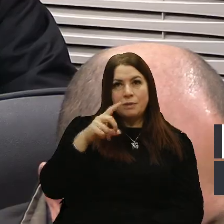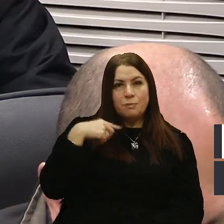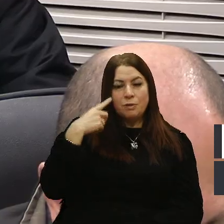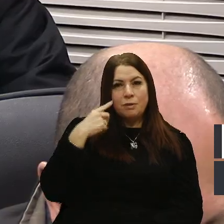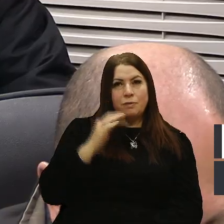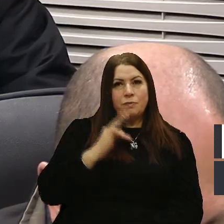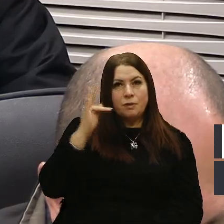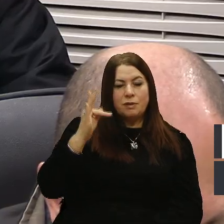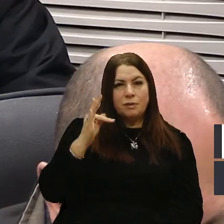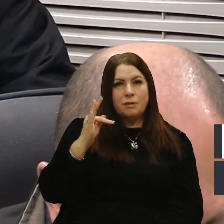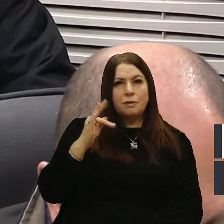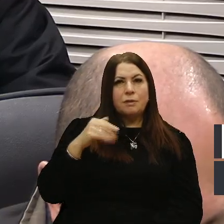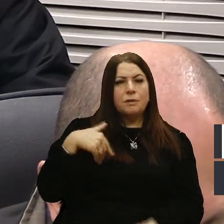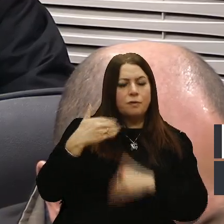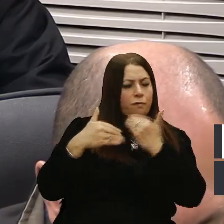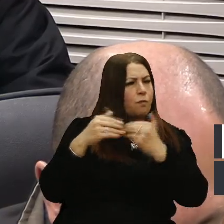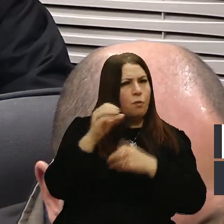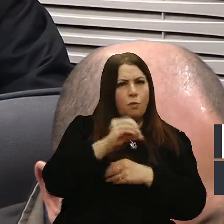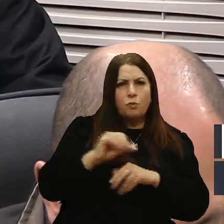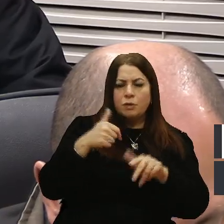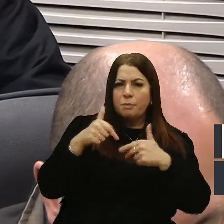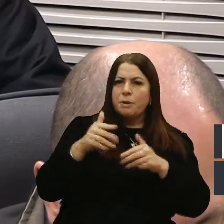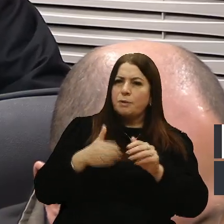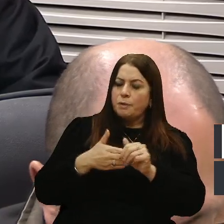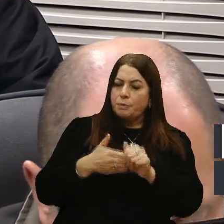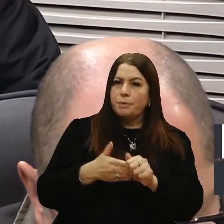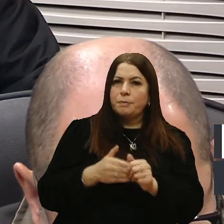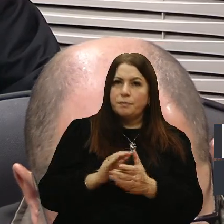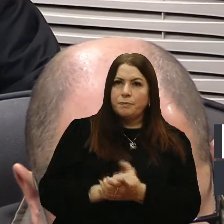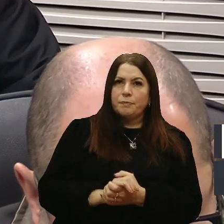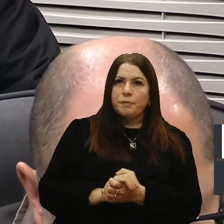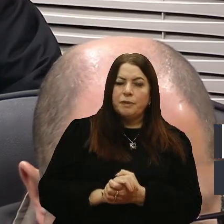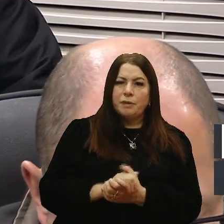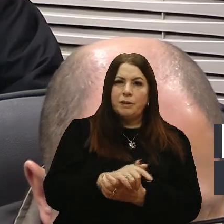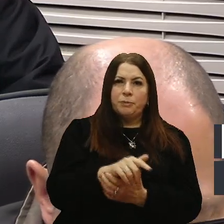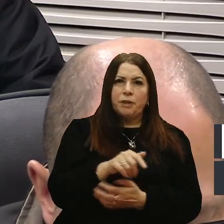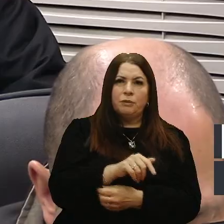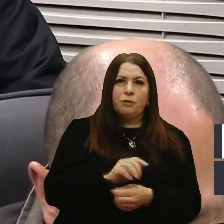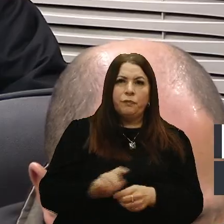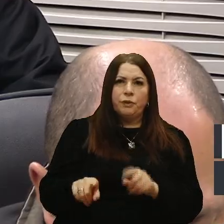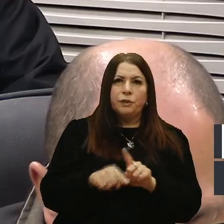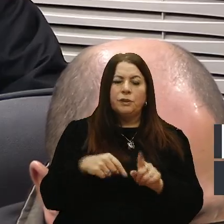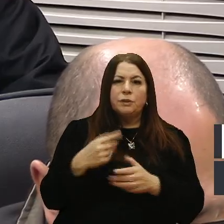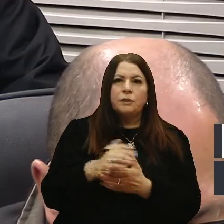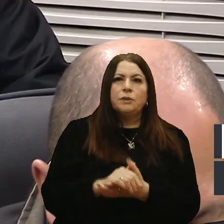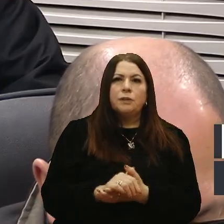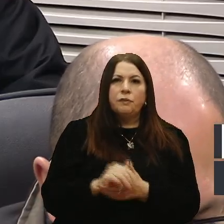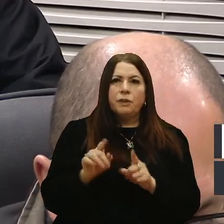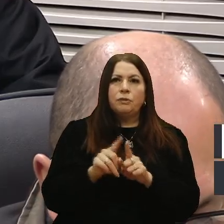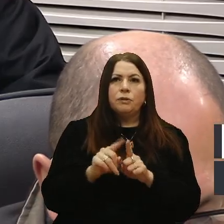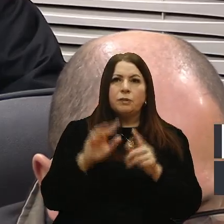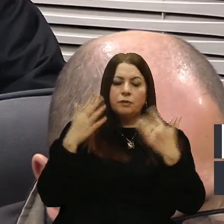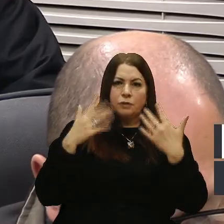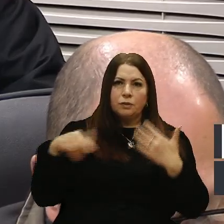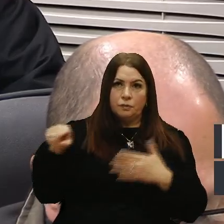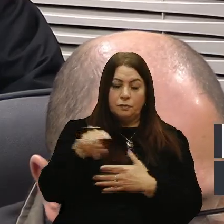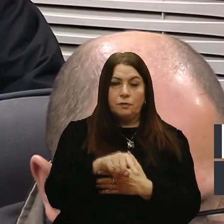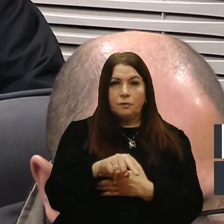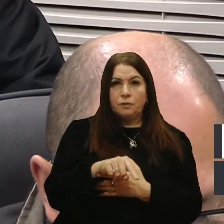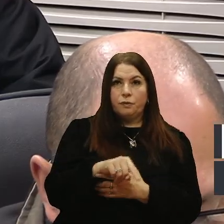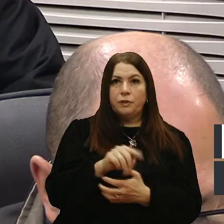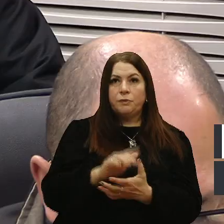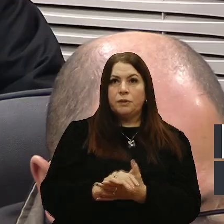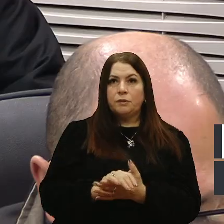qual desenvolve um mega trabalho lá em Brasília, nos acompanhando. E ressaltando, parabéns aqui também ao